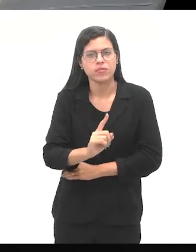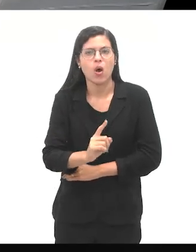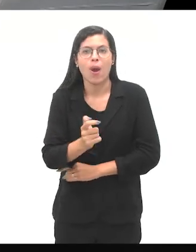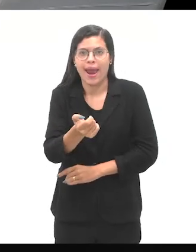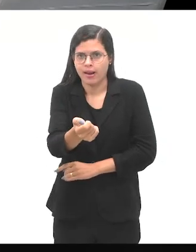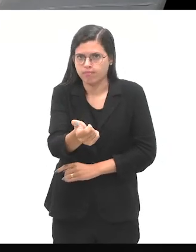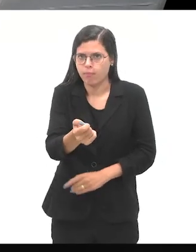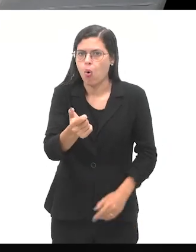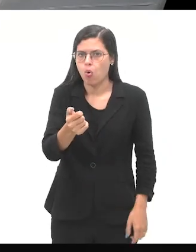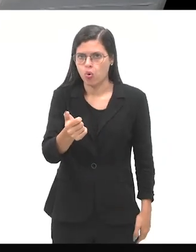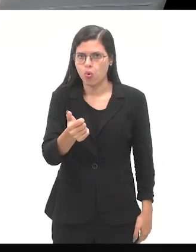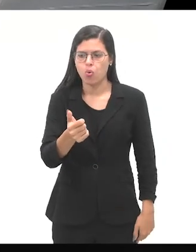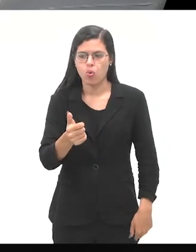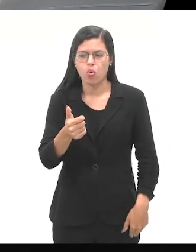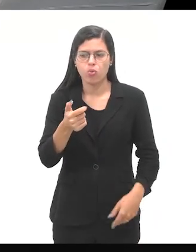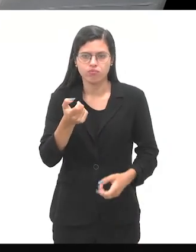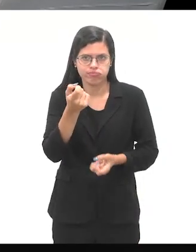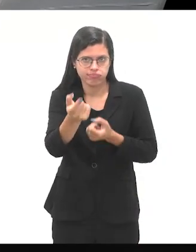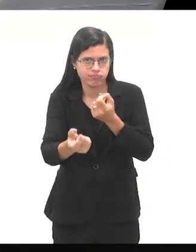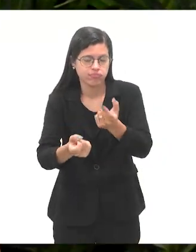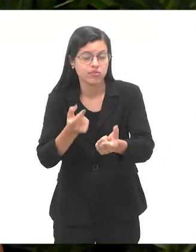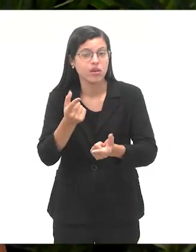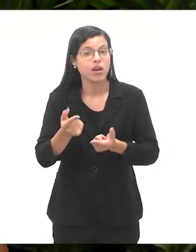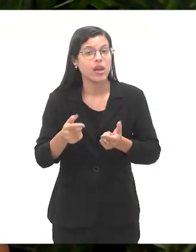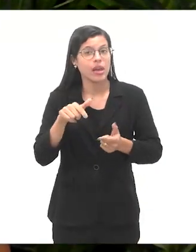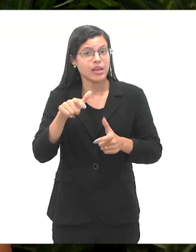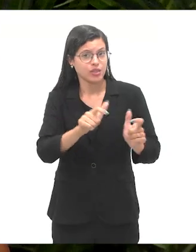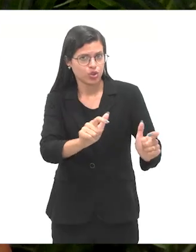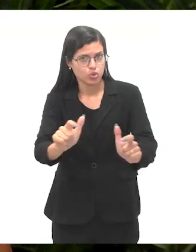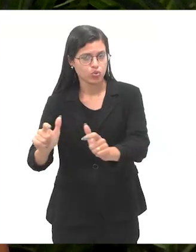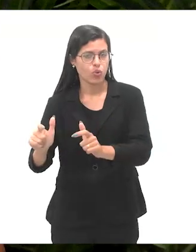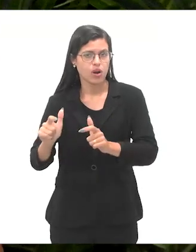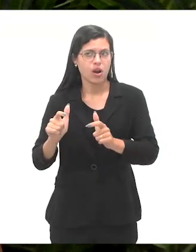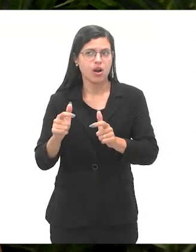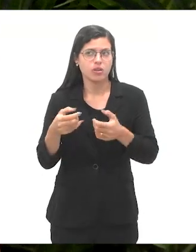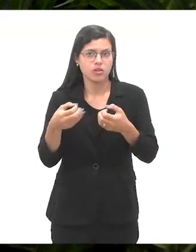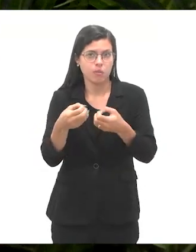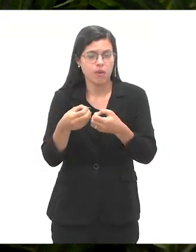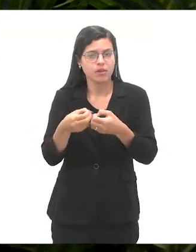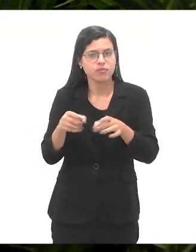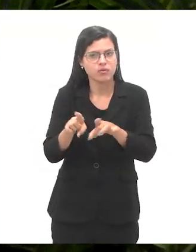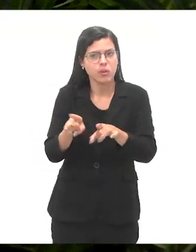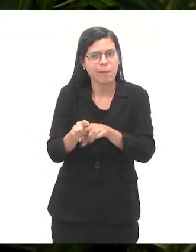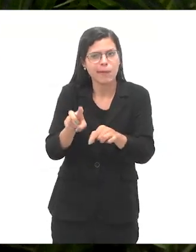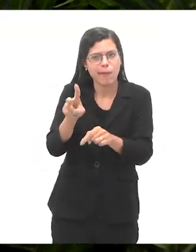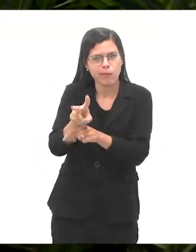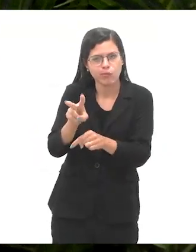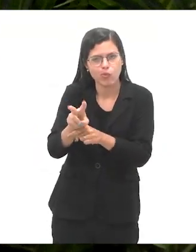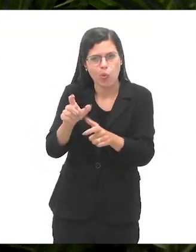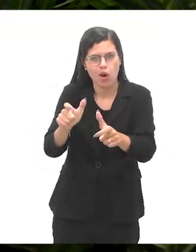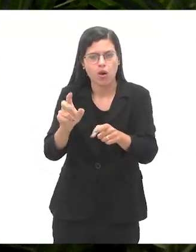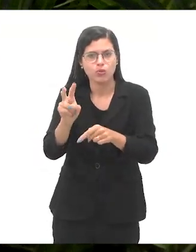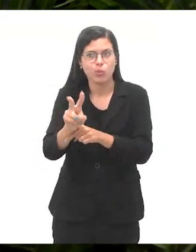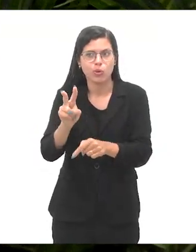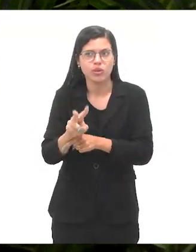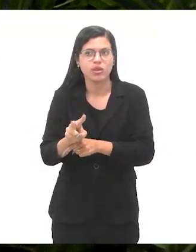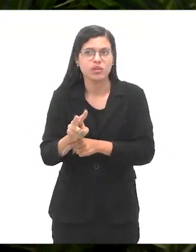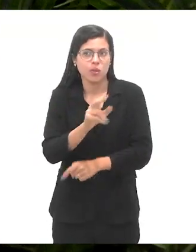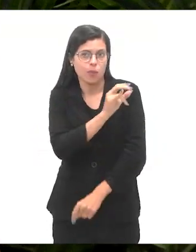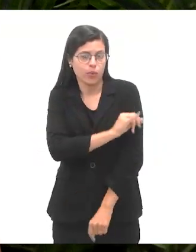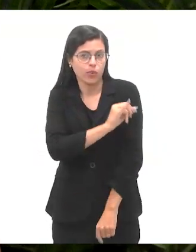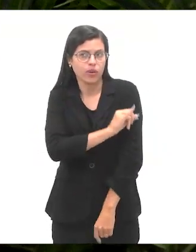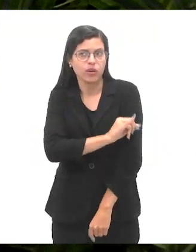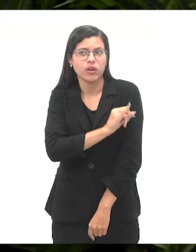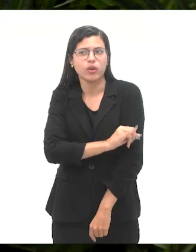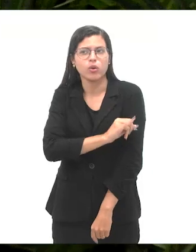capturas bastante raras, mas esses pesqueiros eles ficam no entorno de uma unidade de conservação bastante emblemática para o Rio de